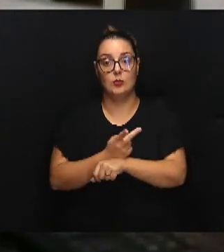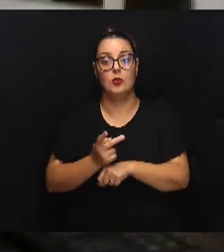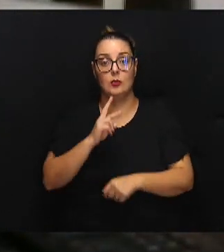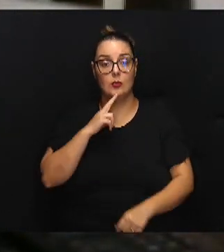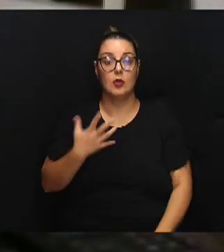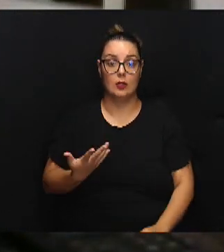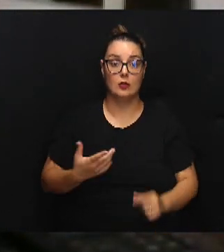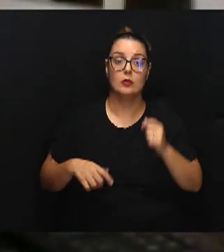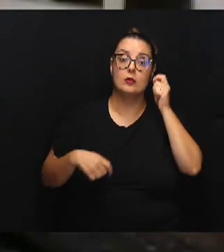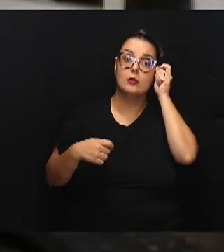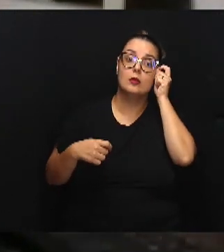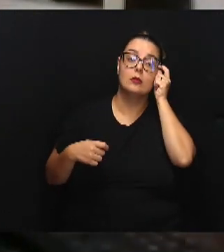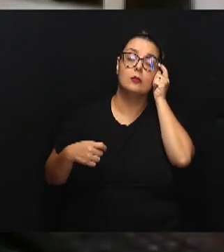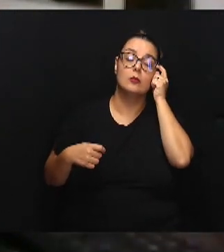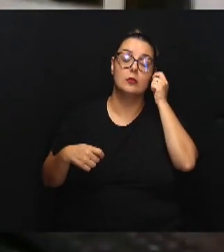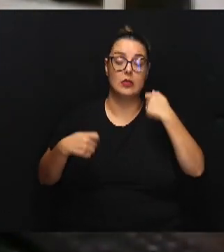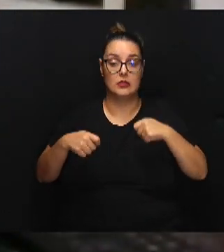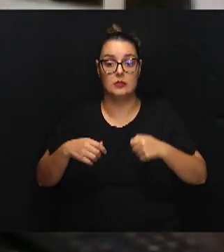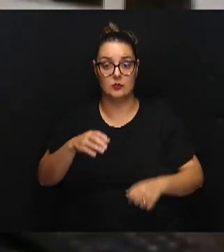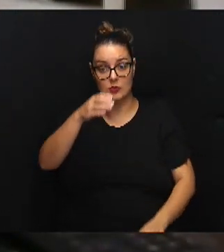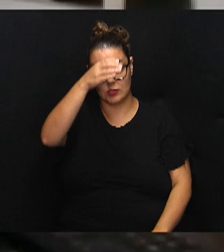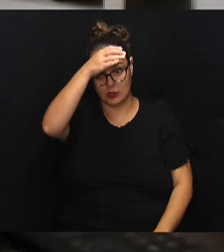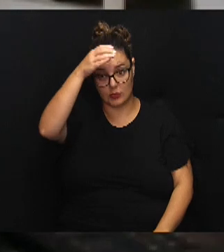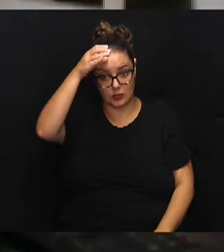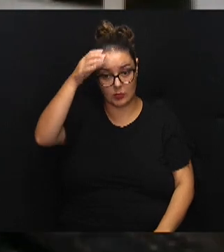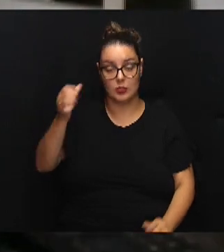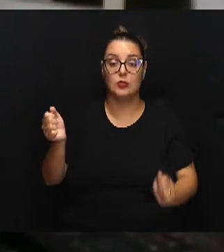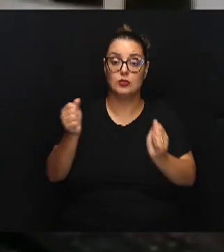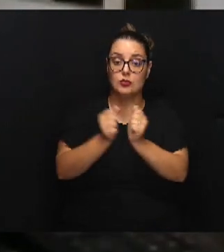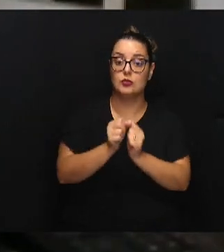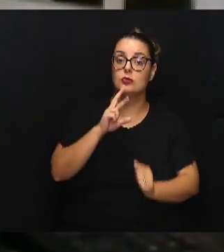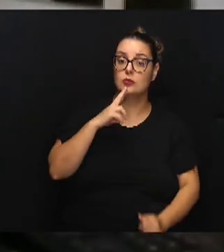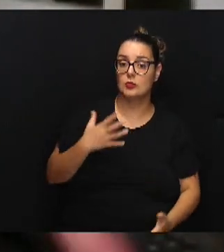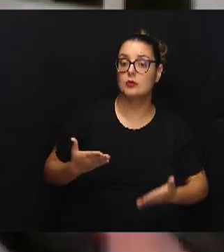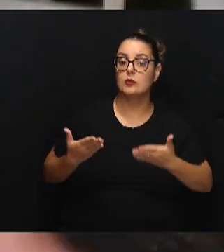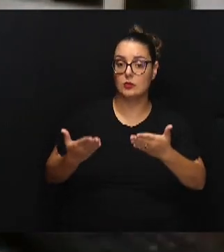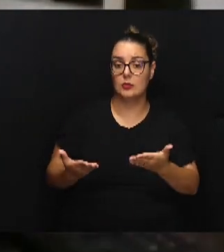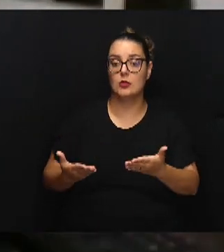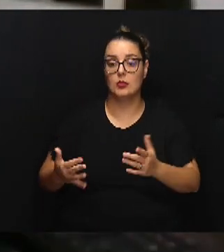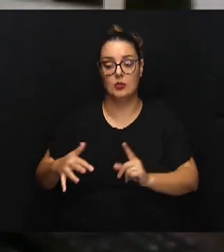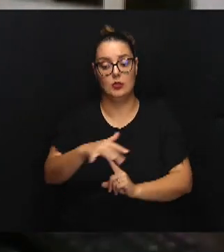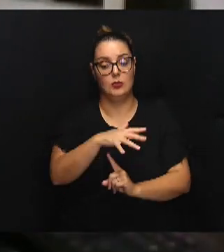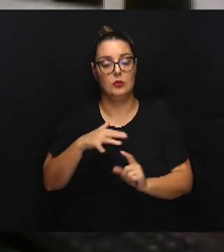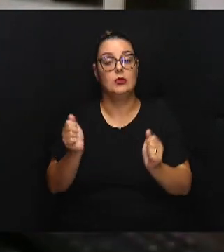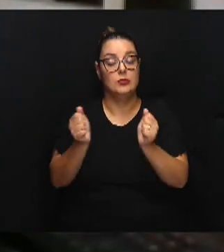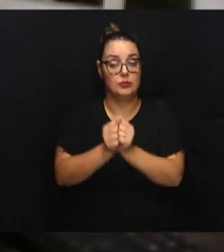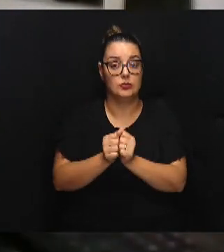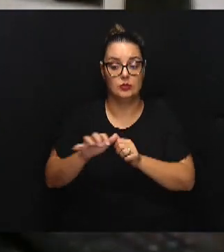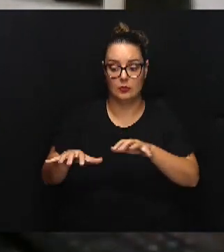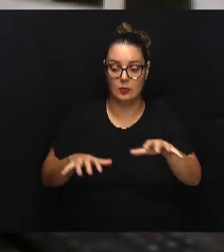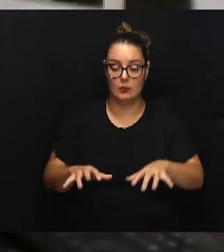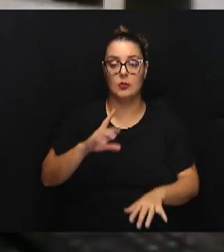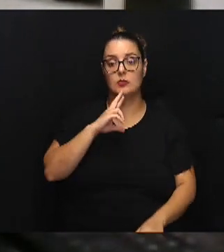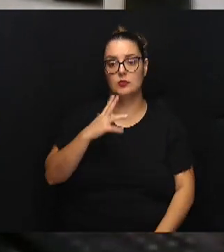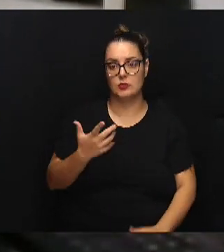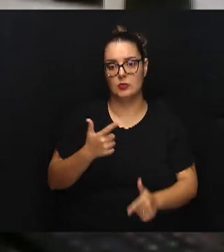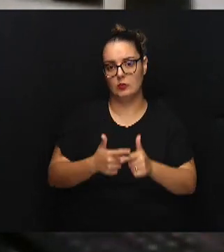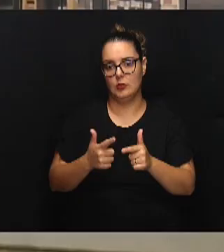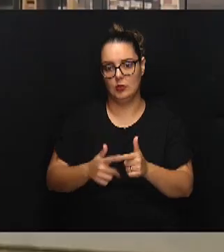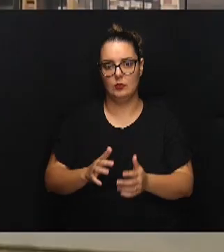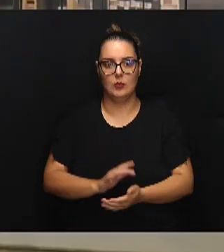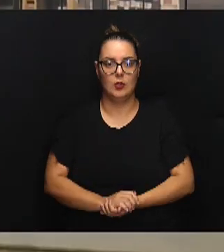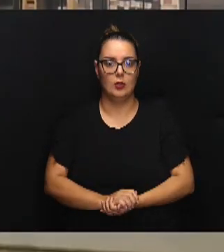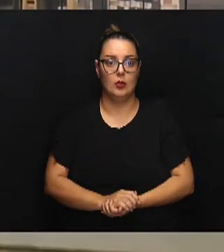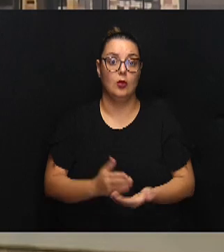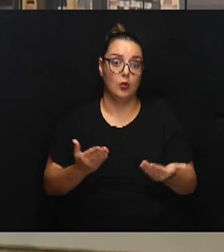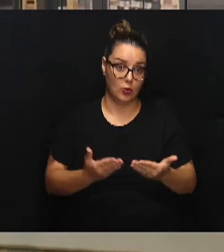precisa do cliente, obviamente, junto com o cliente, com as soluções que a gente traz e do órgão ambiental, todos juntos para a gente solucionar o problema. E nada